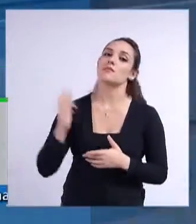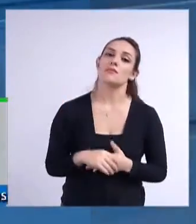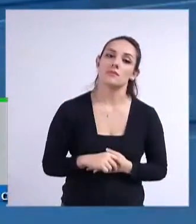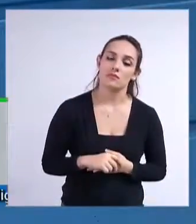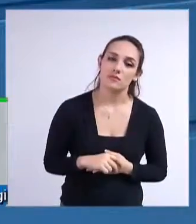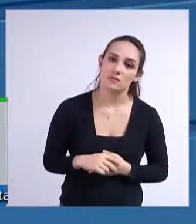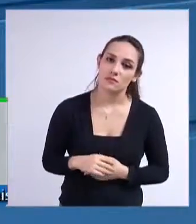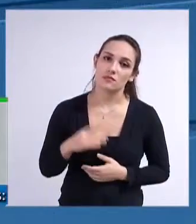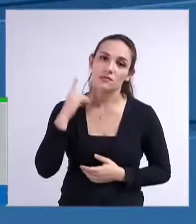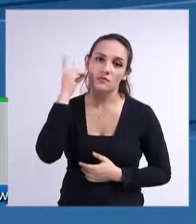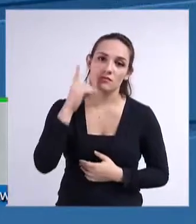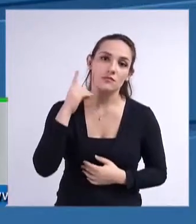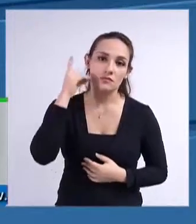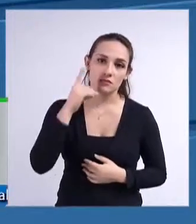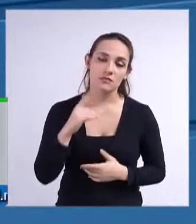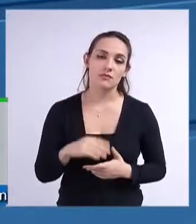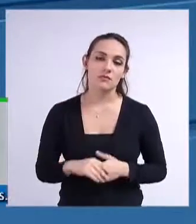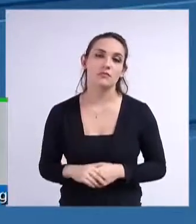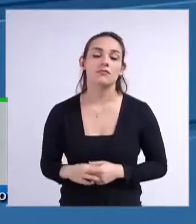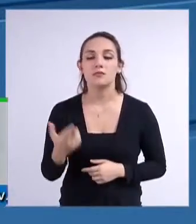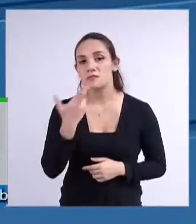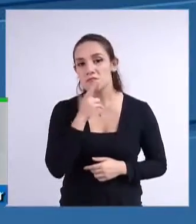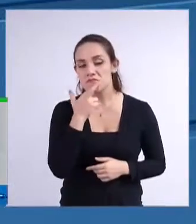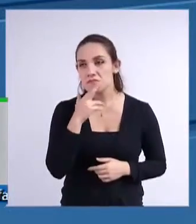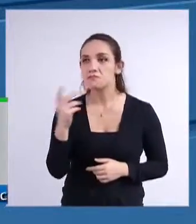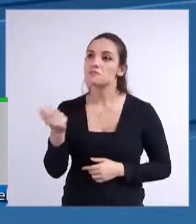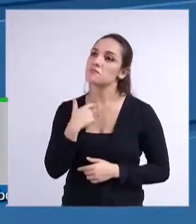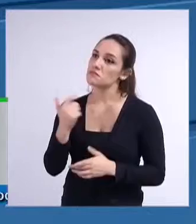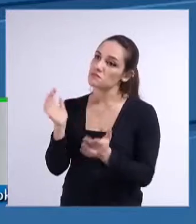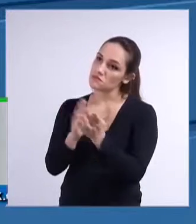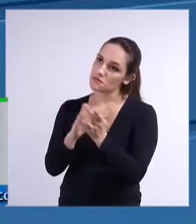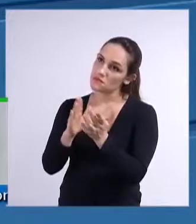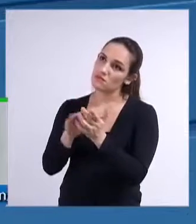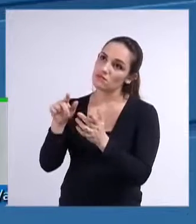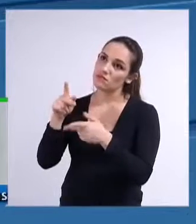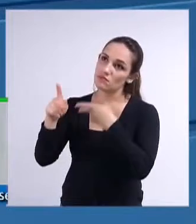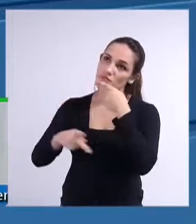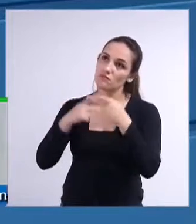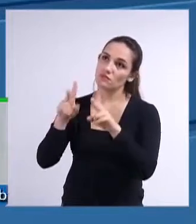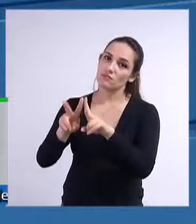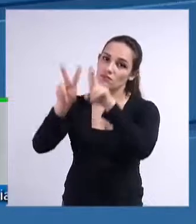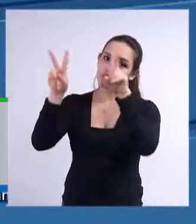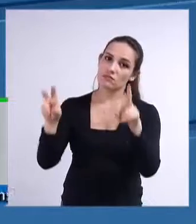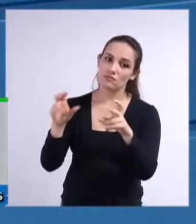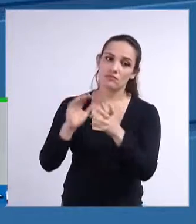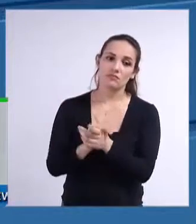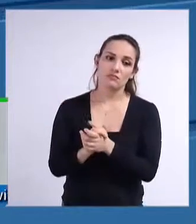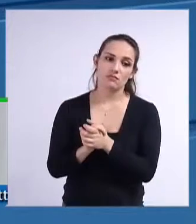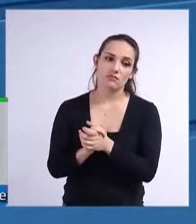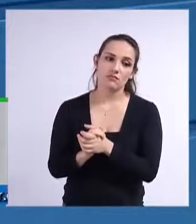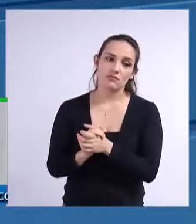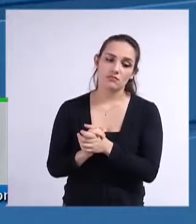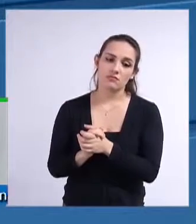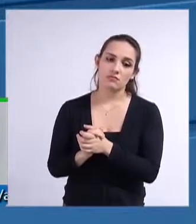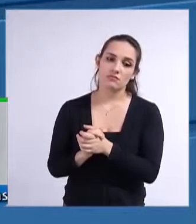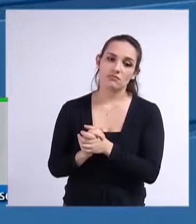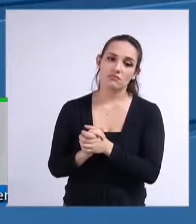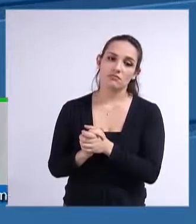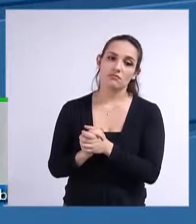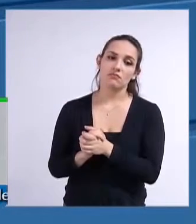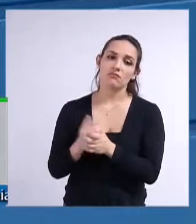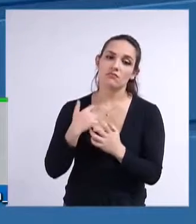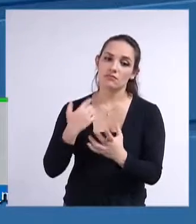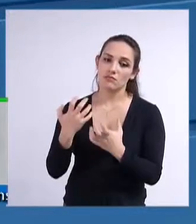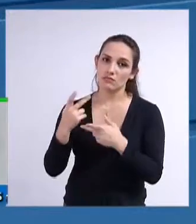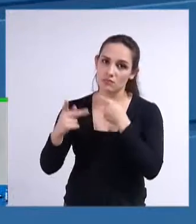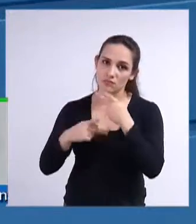Deputado Renato Câmara, parabenizo Vossa Excelência por abordar esse assunto tão importante. Na linha da fala do deputado